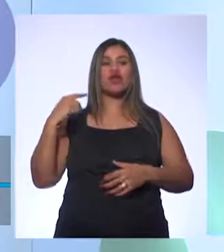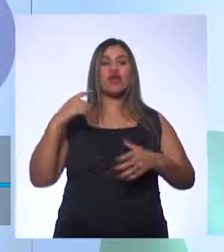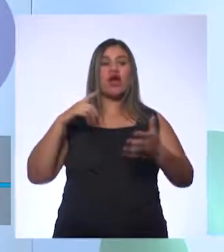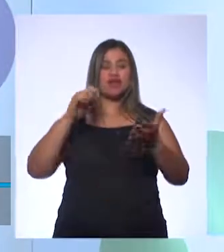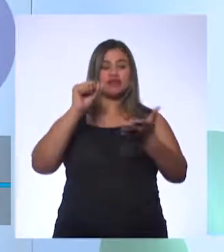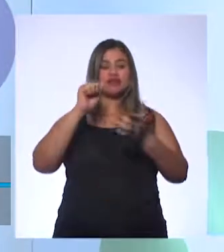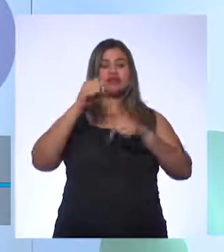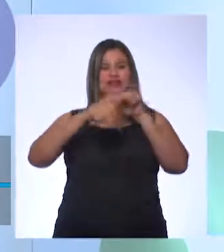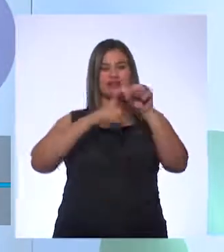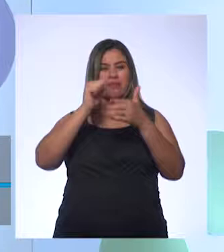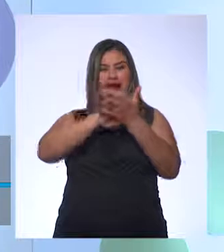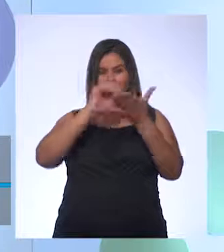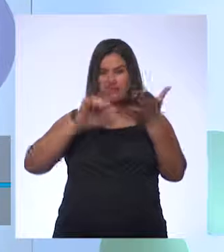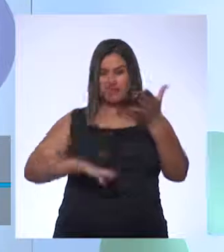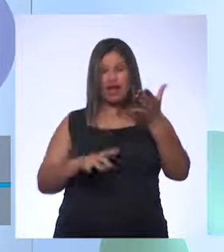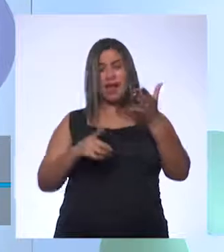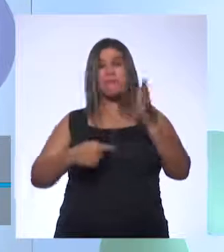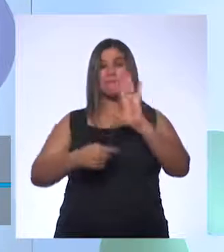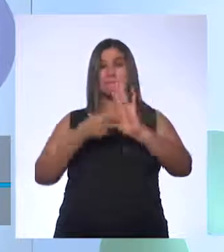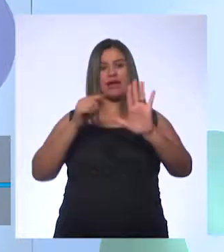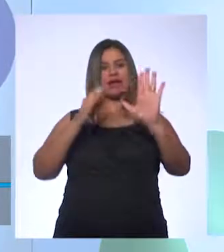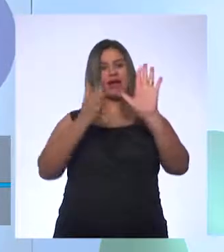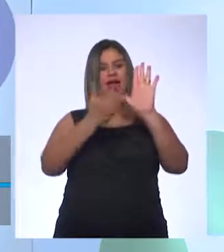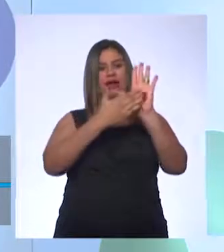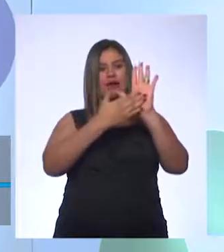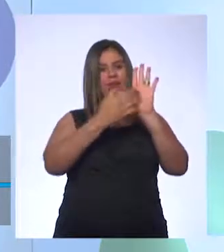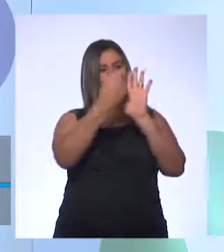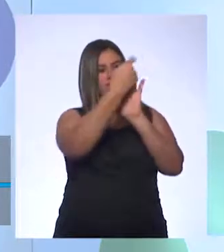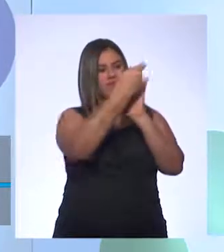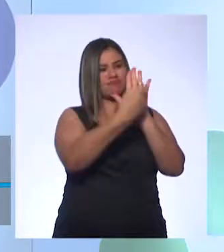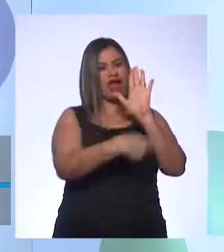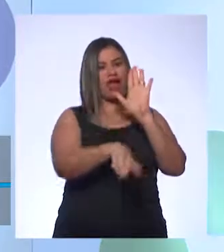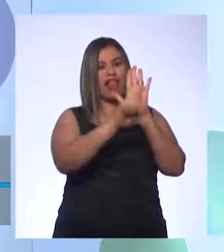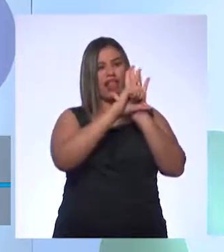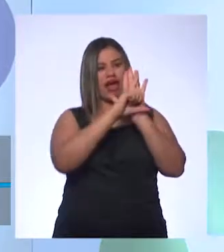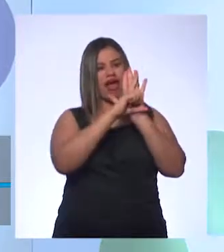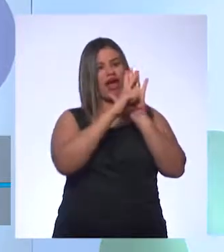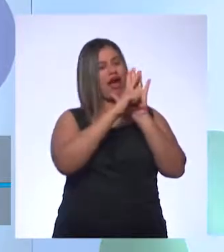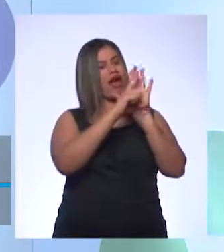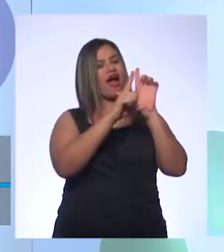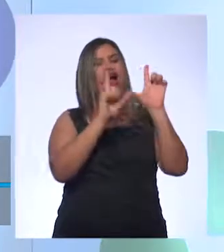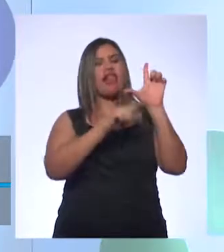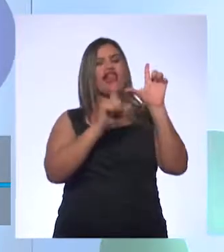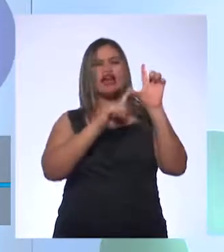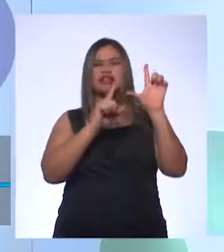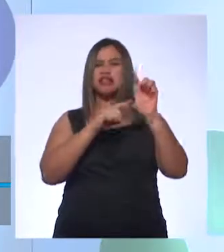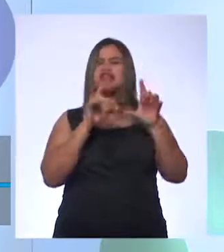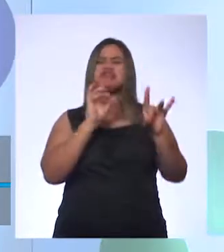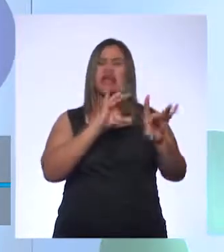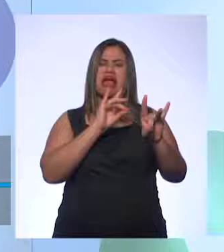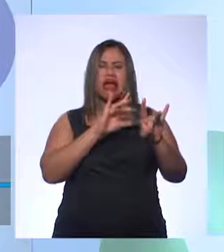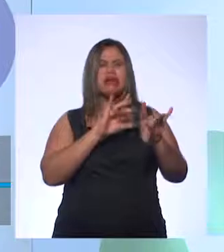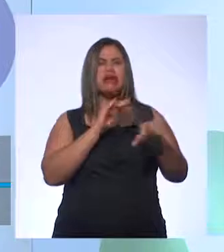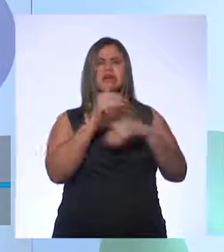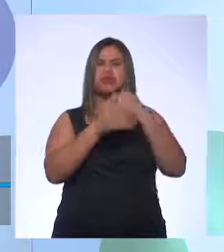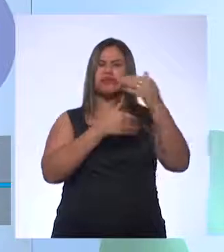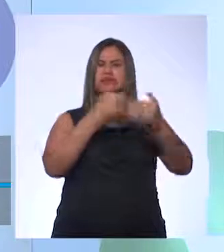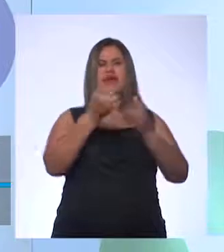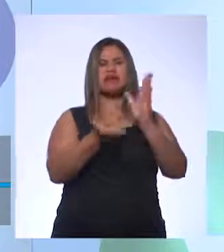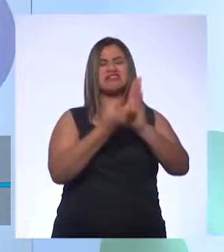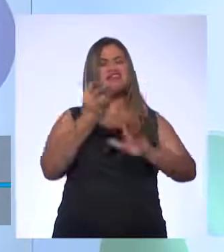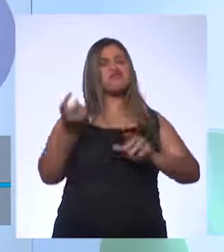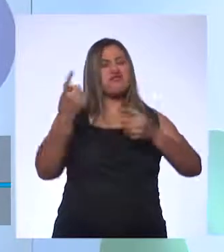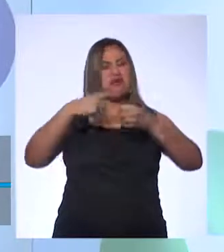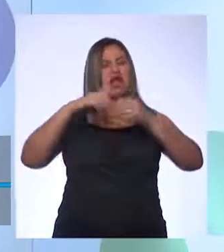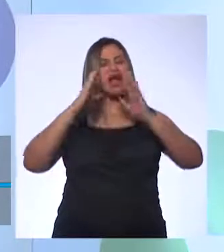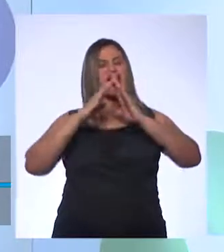trabalho escolar com aquelas letras, né? É mesmo. Ele deu a técnica pra gente, ele deu o processo criativo. Nossa, deu vontade de voltar, chegar em casa e fazer